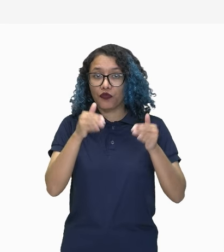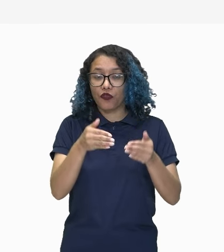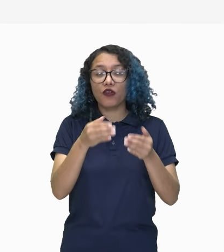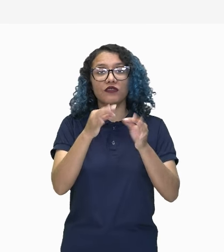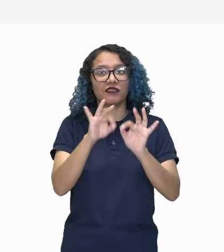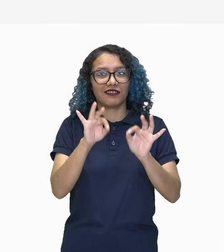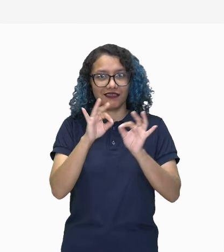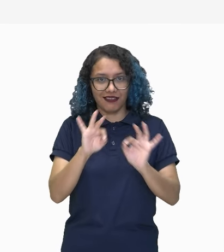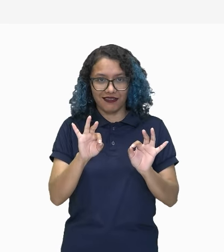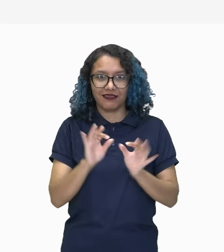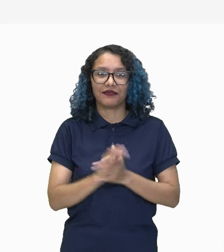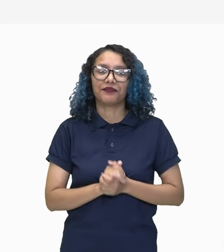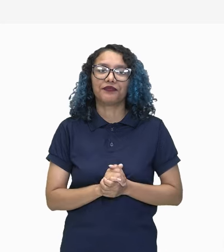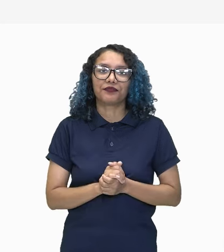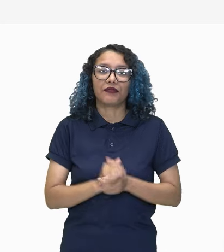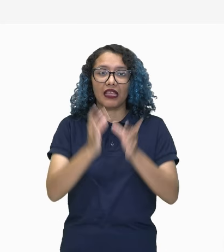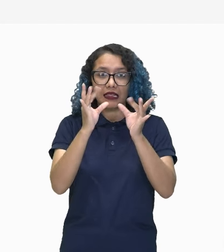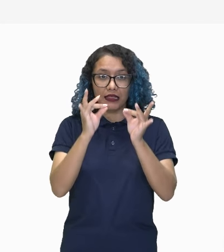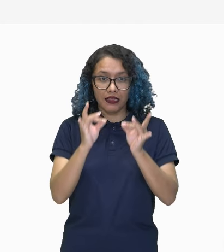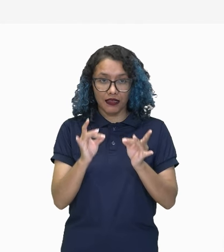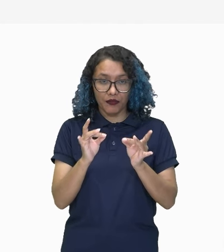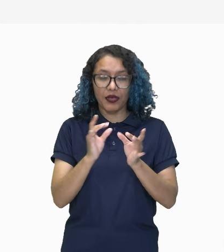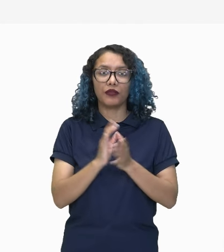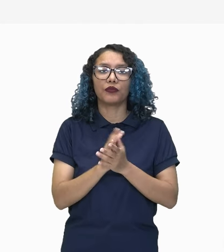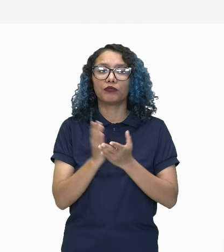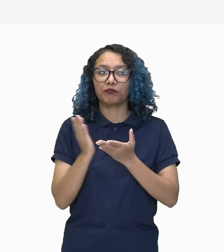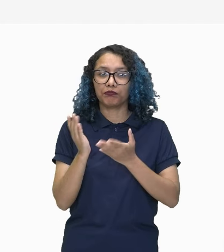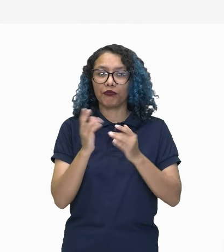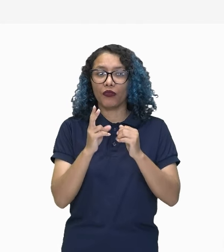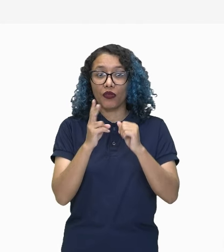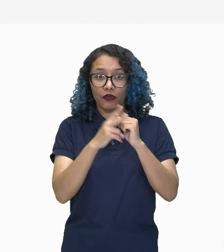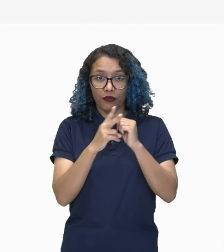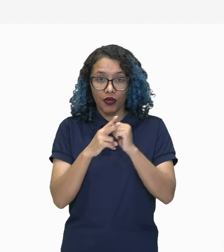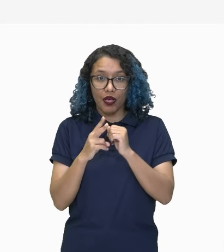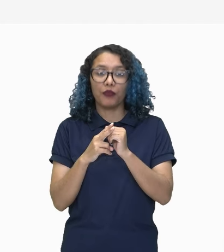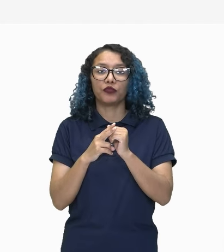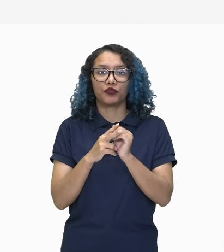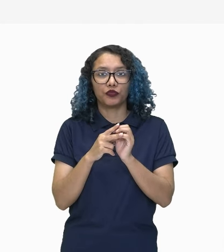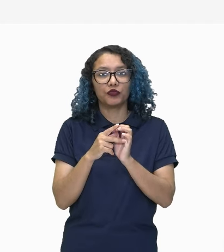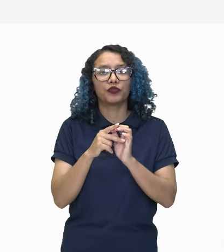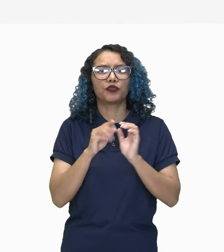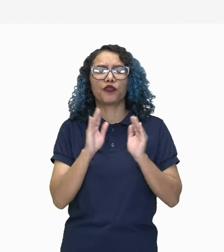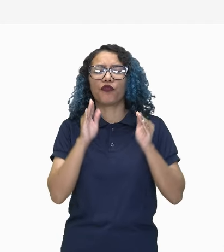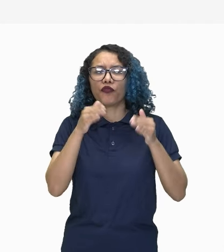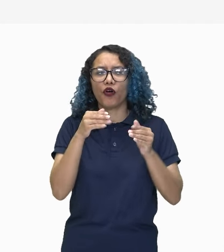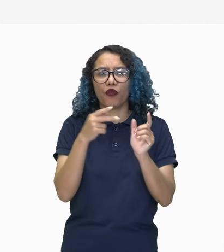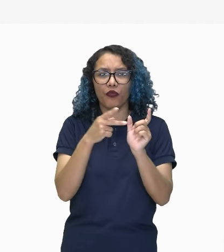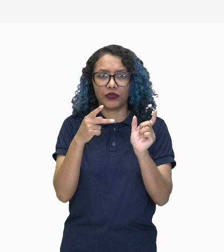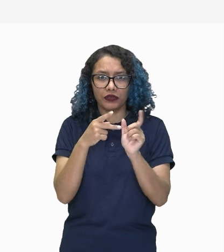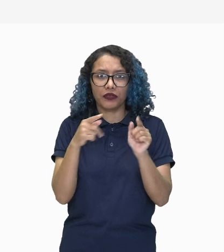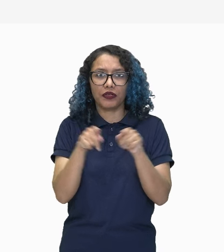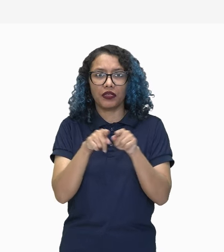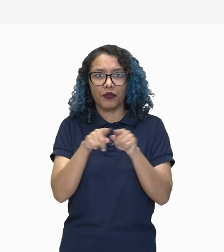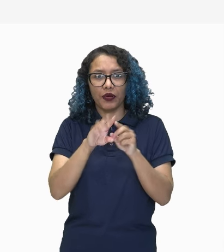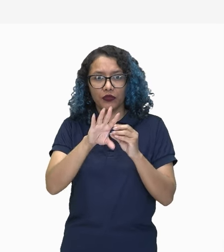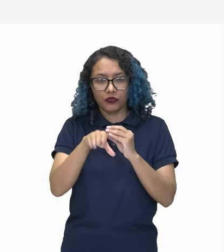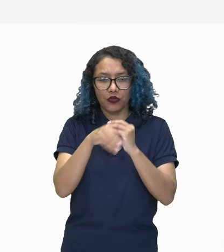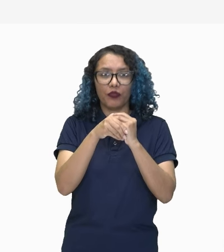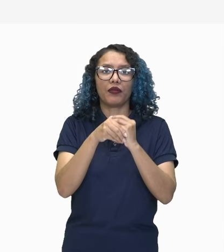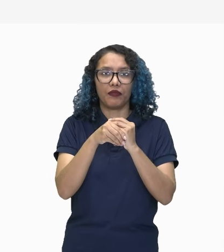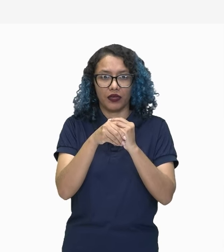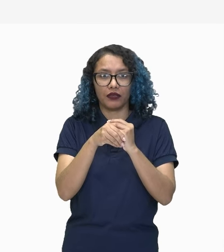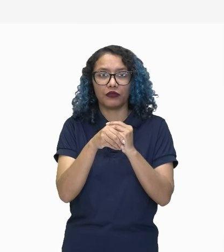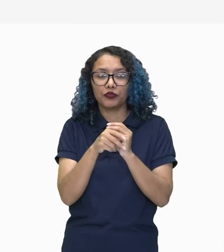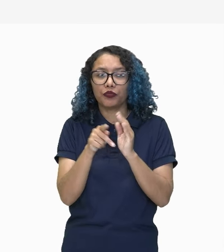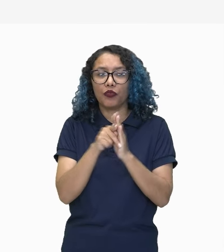foco na sintaxe. Detalhando este objeto, teremos aí os verbos quanto à predicação e